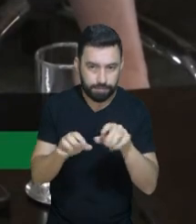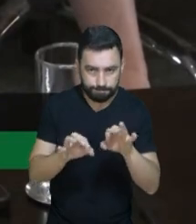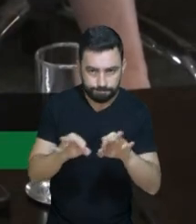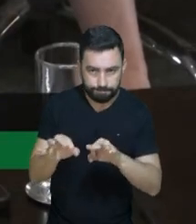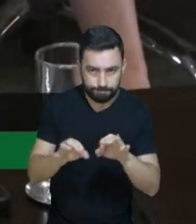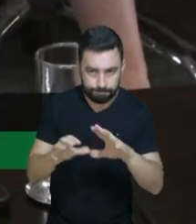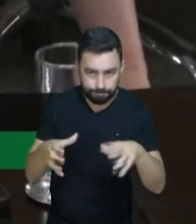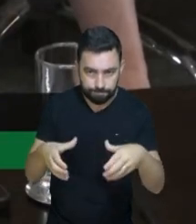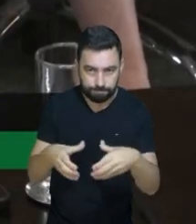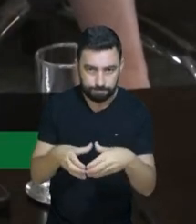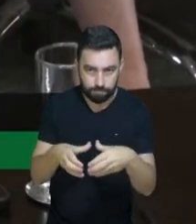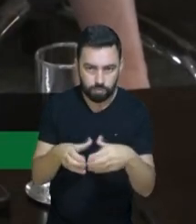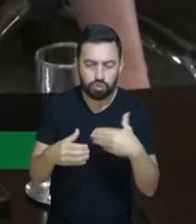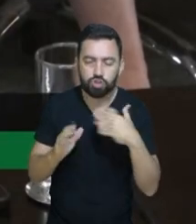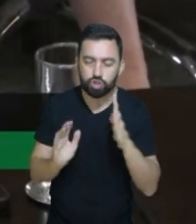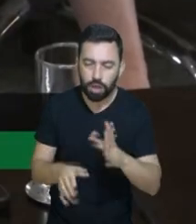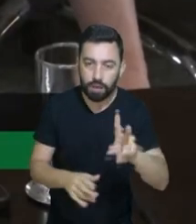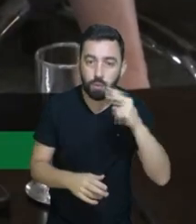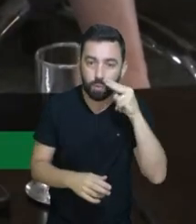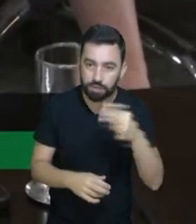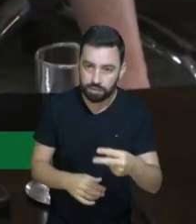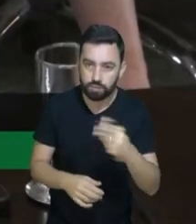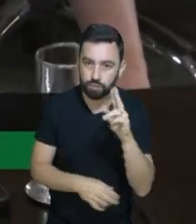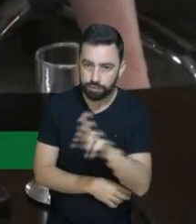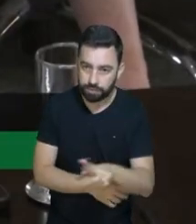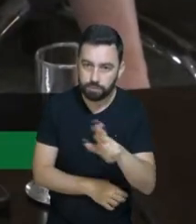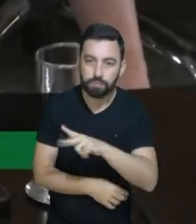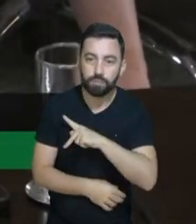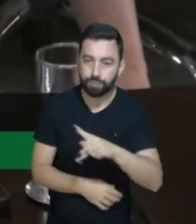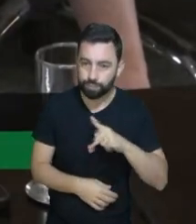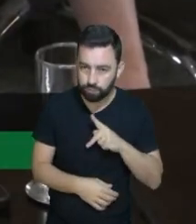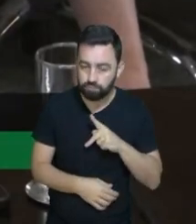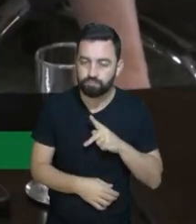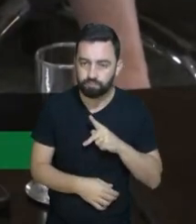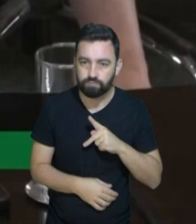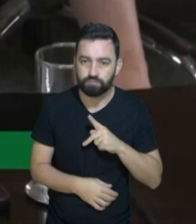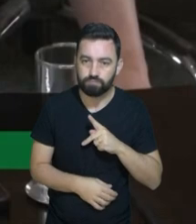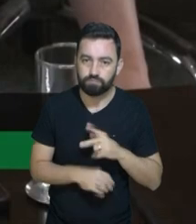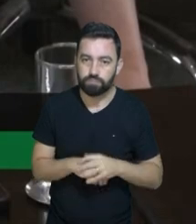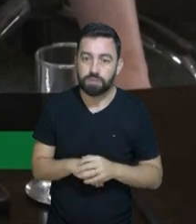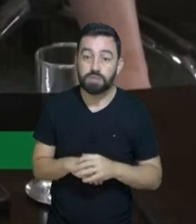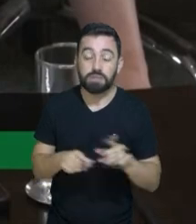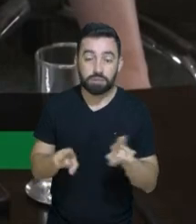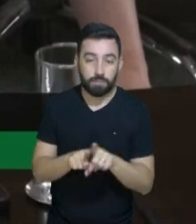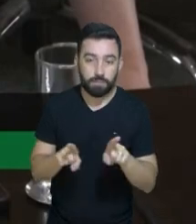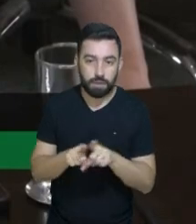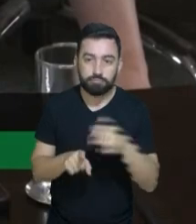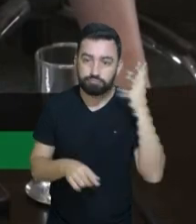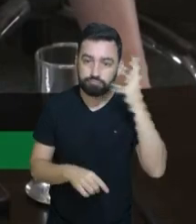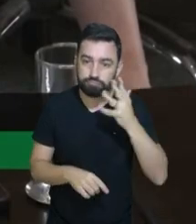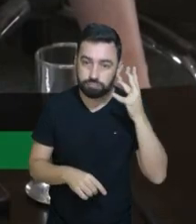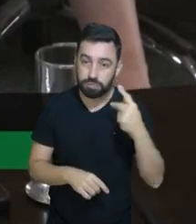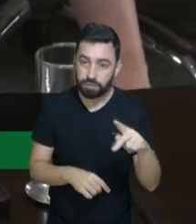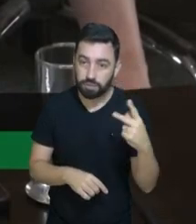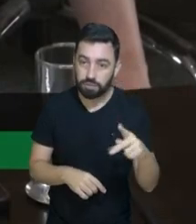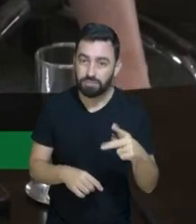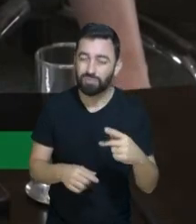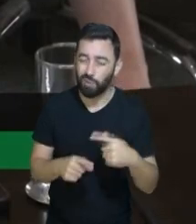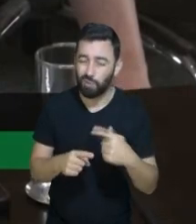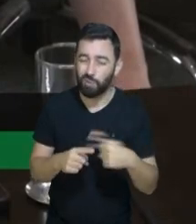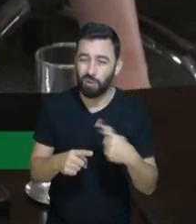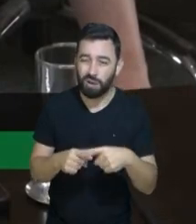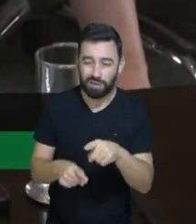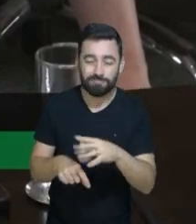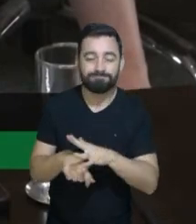né E que nós já reconhecemos agora de utilidade pública estadual e da manifestação deles quanto relativo à doença